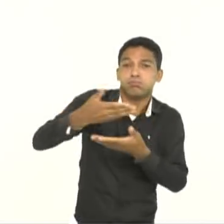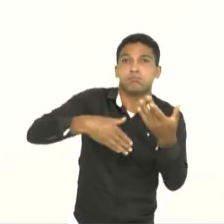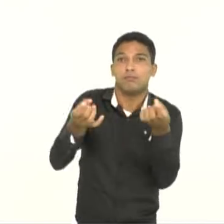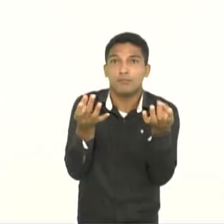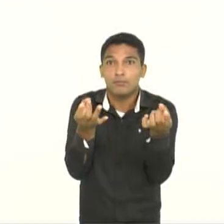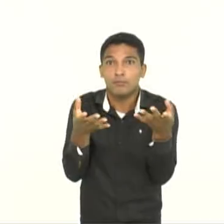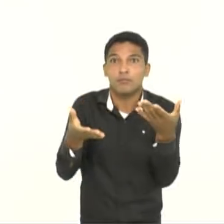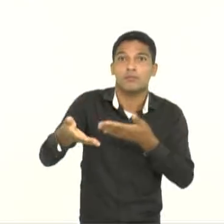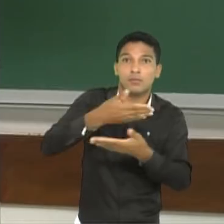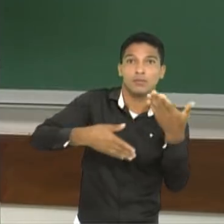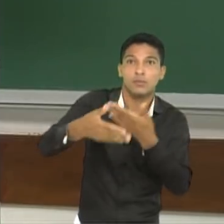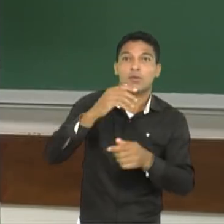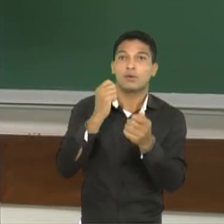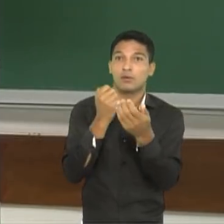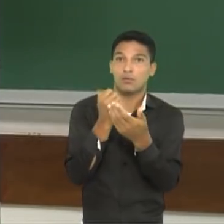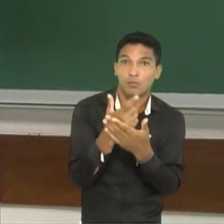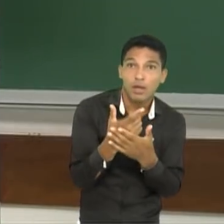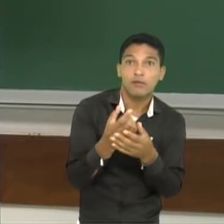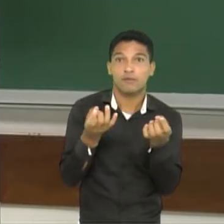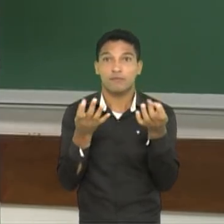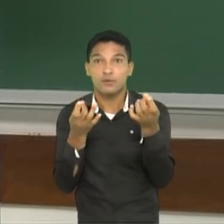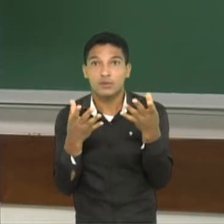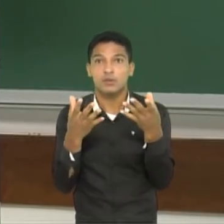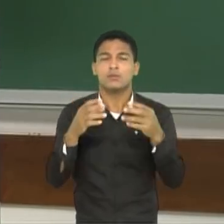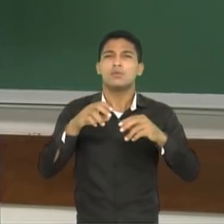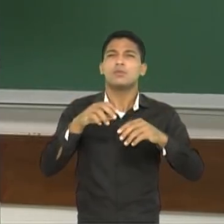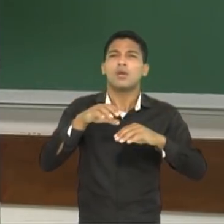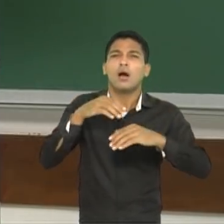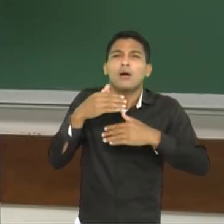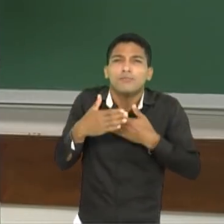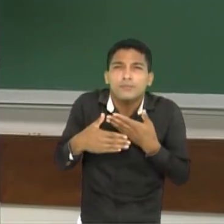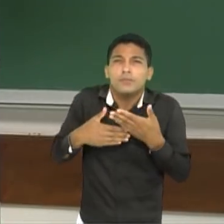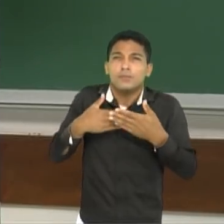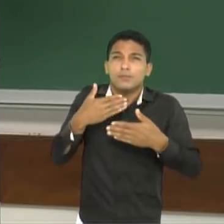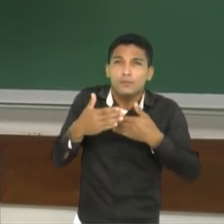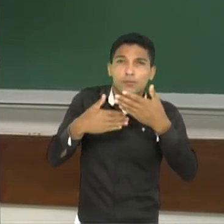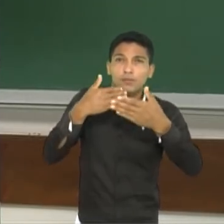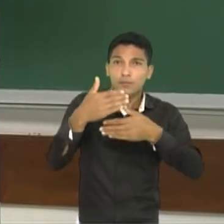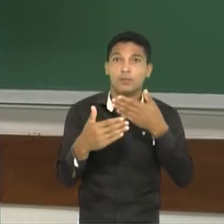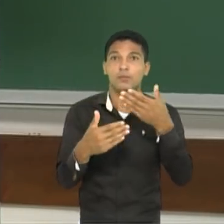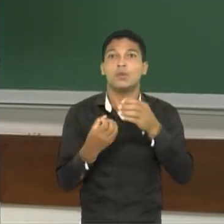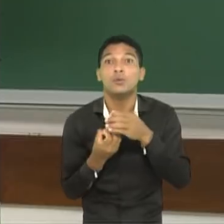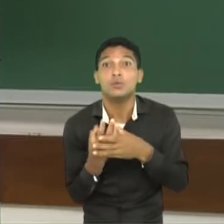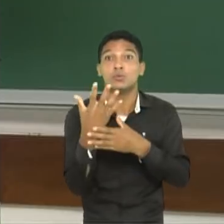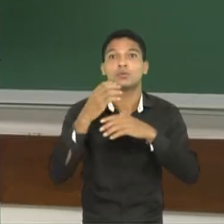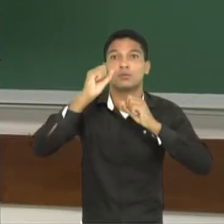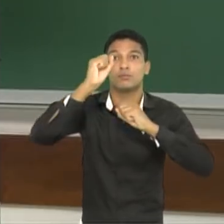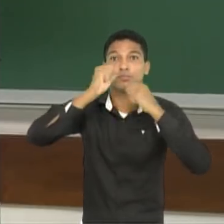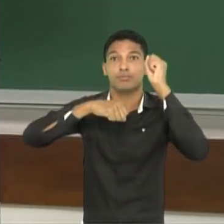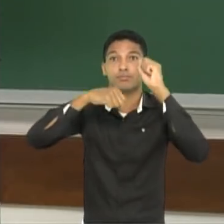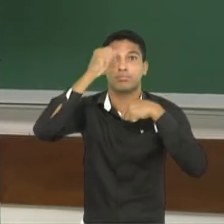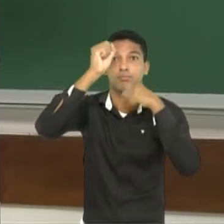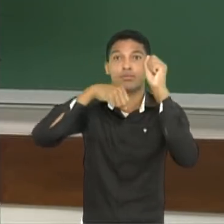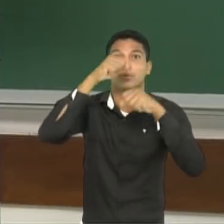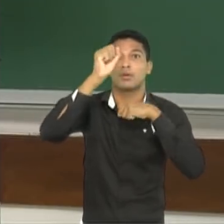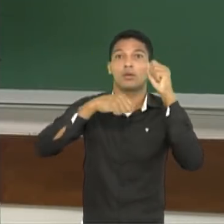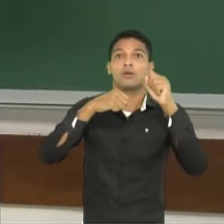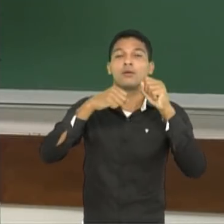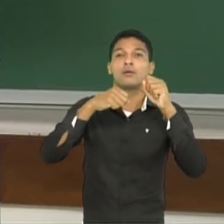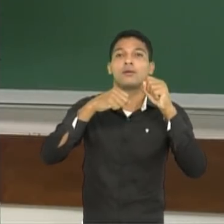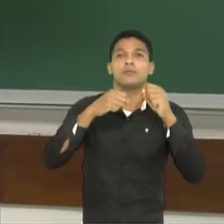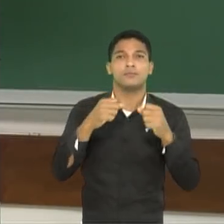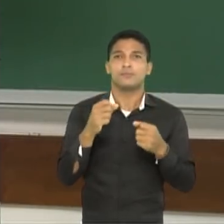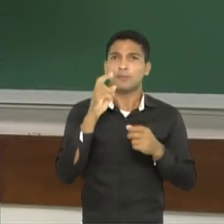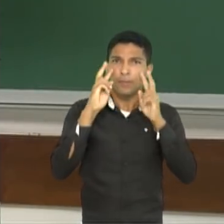um início ali a essa questão do desenvolvimento industrial. Então, todas essas atividades que a gente citou aqui, elas foram